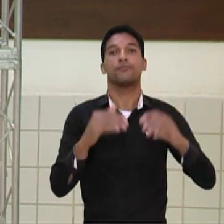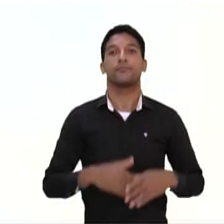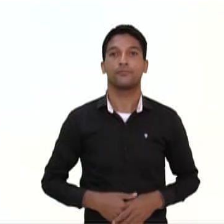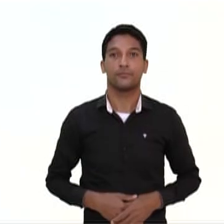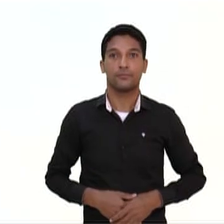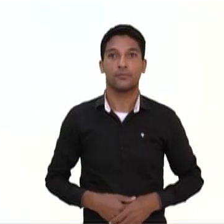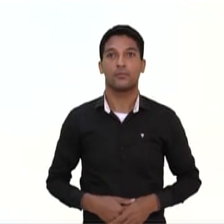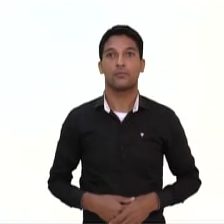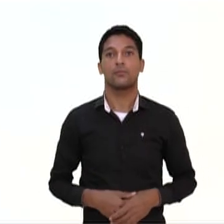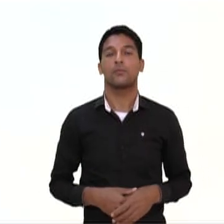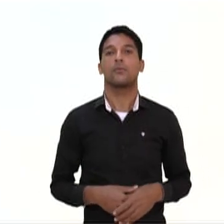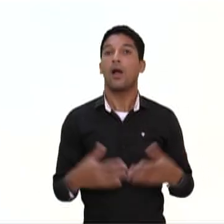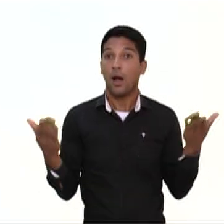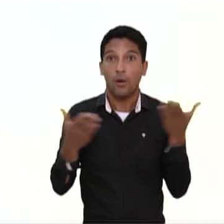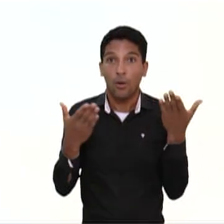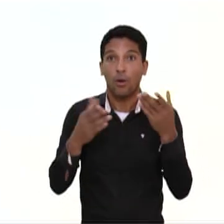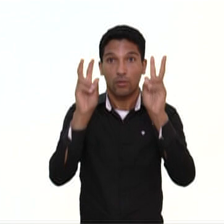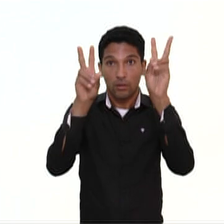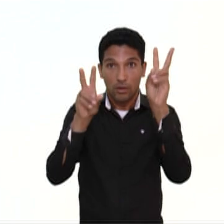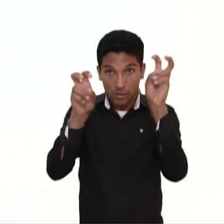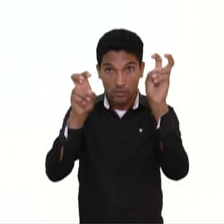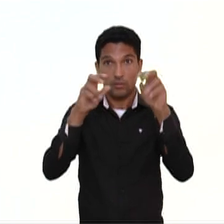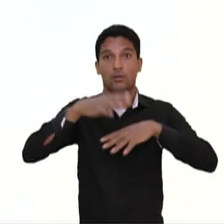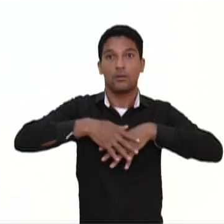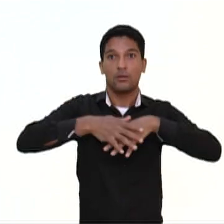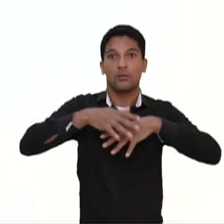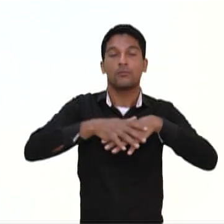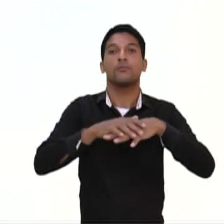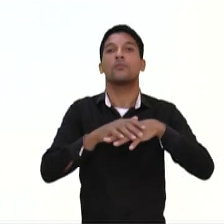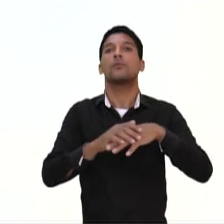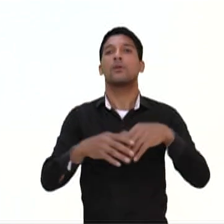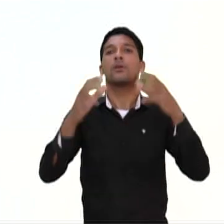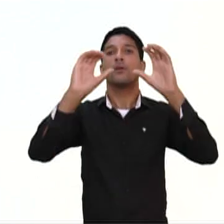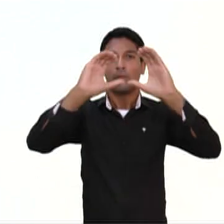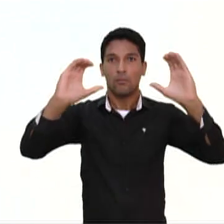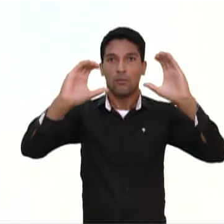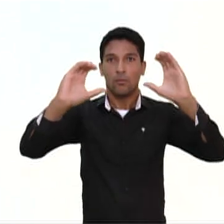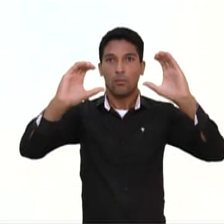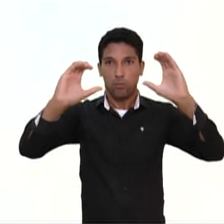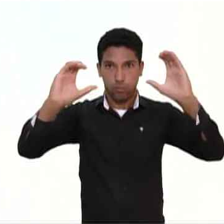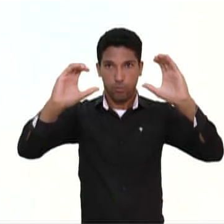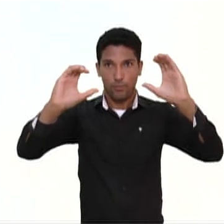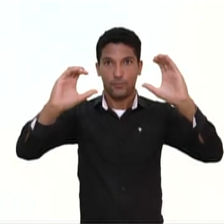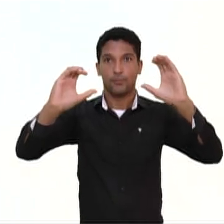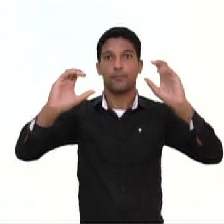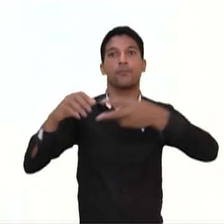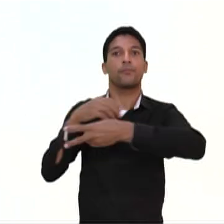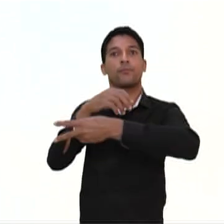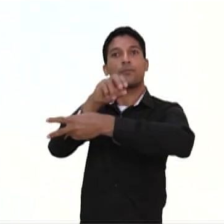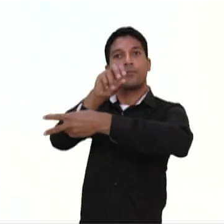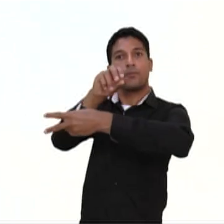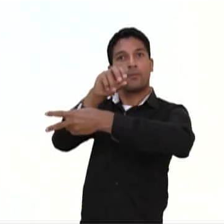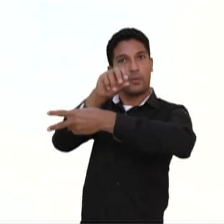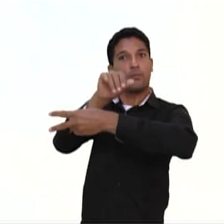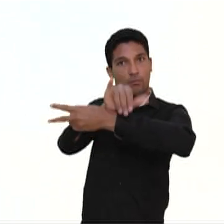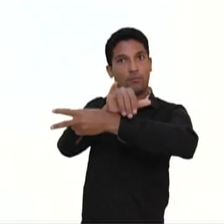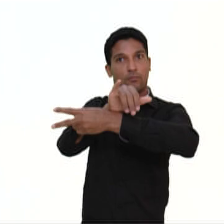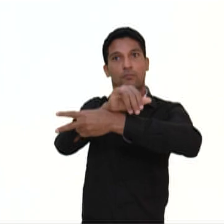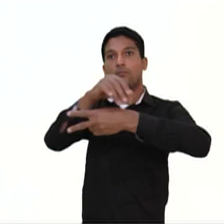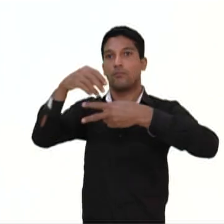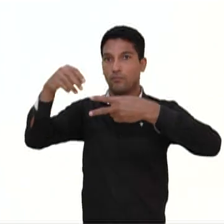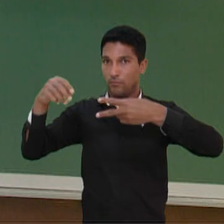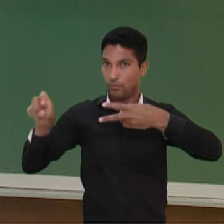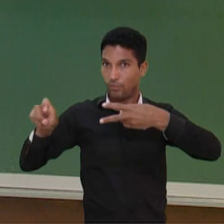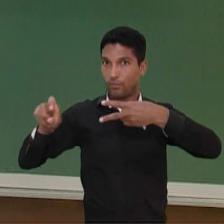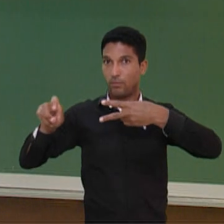aí. Função quadrática, lei de formação da função quadrática. Foi o que nós vimos na aula passada, né? Função quadrática, lei de formação de